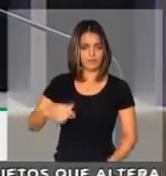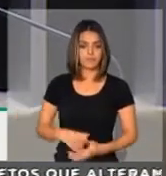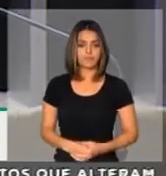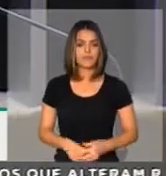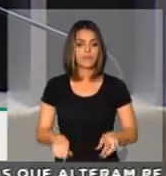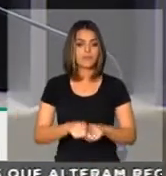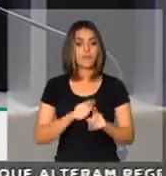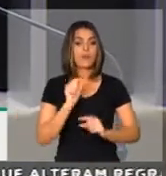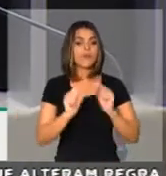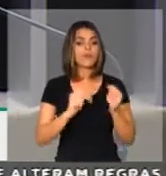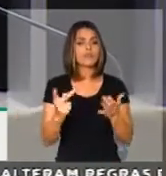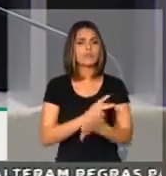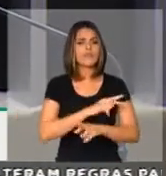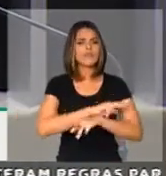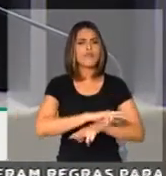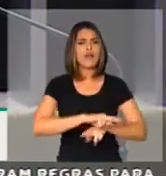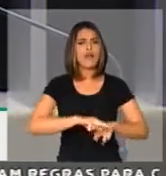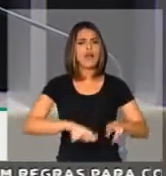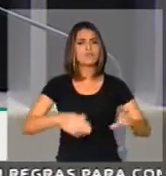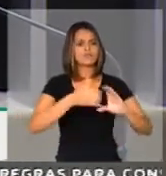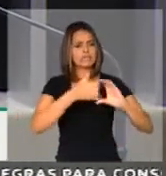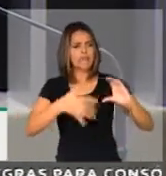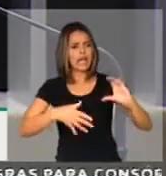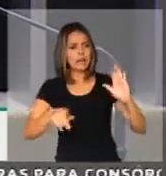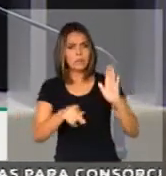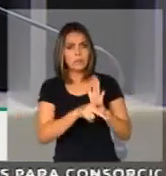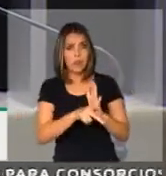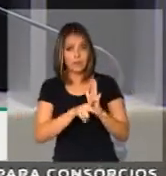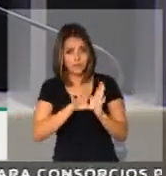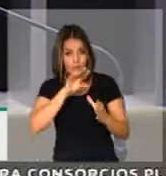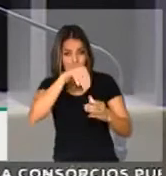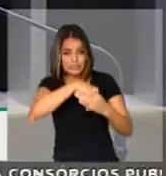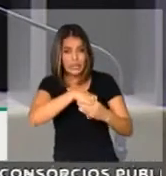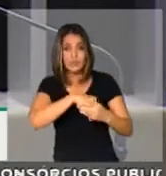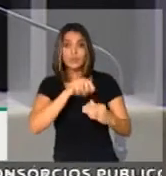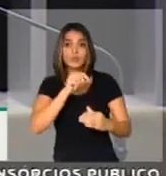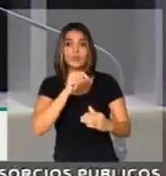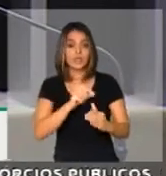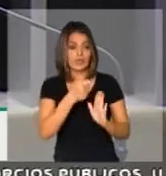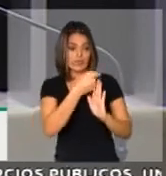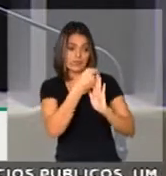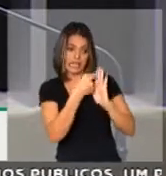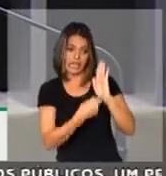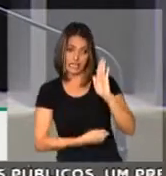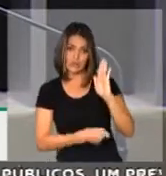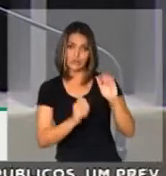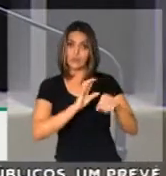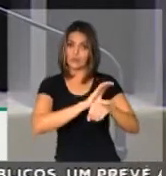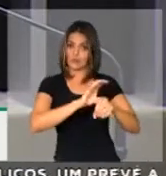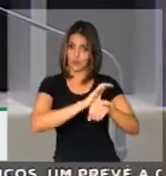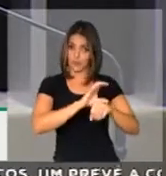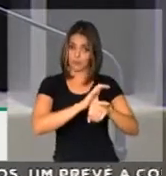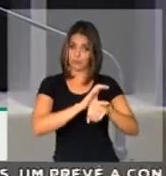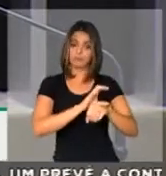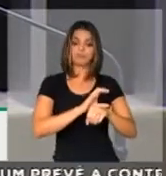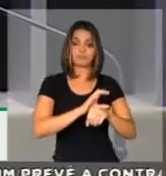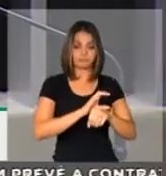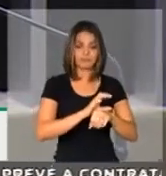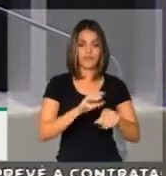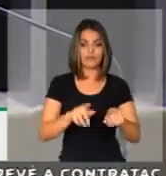desconstitucionalização dos diversos aspectos hoje tratados no texto constitucional e propõe